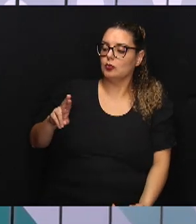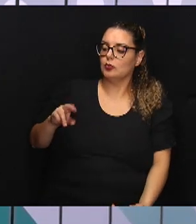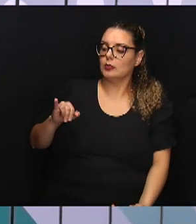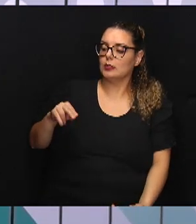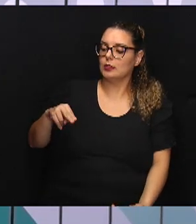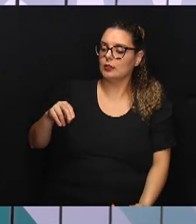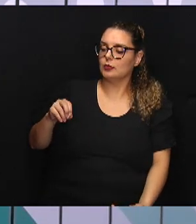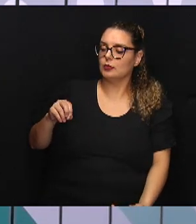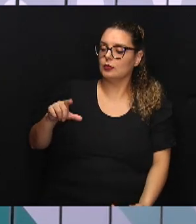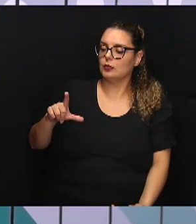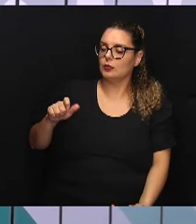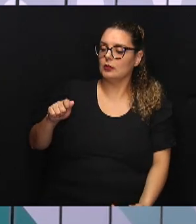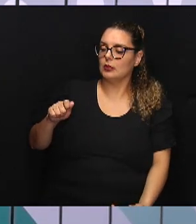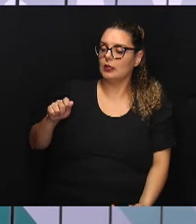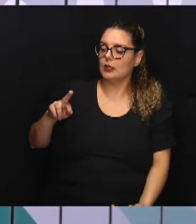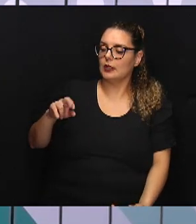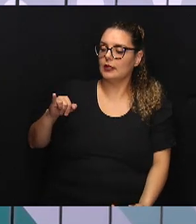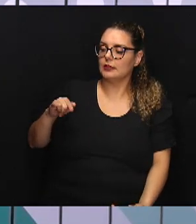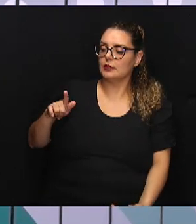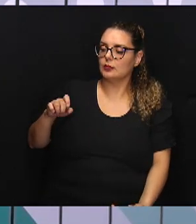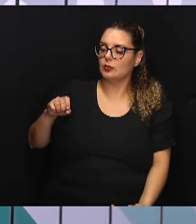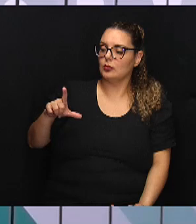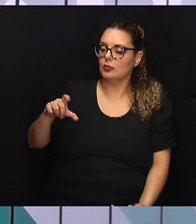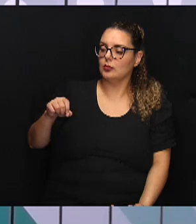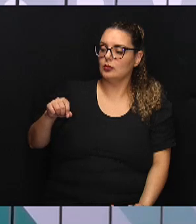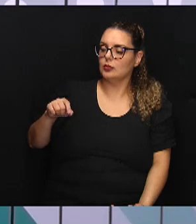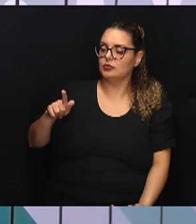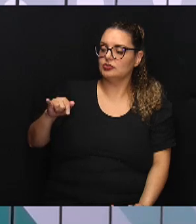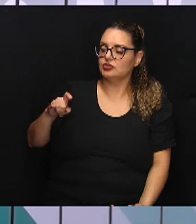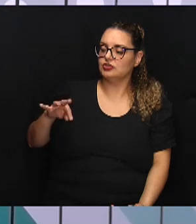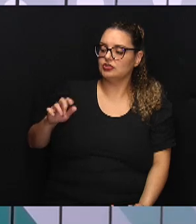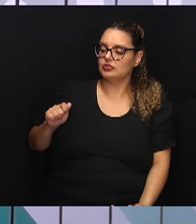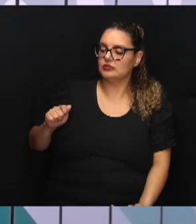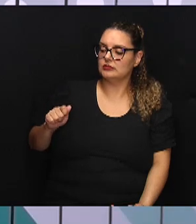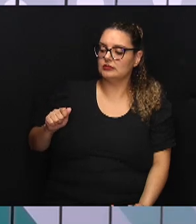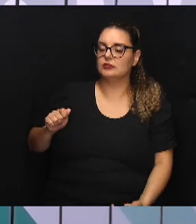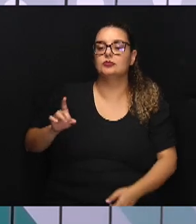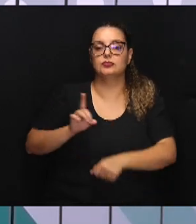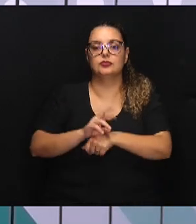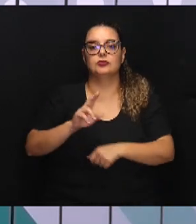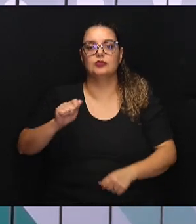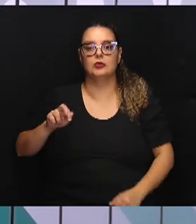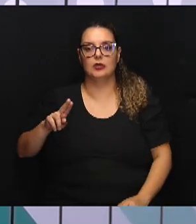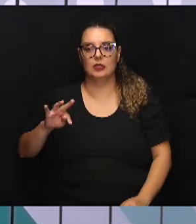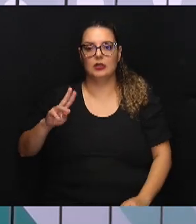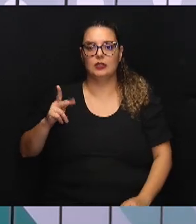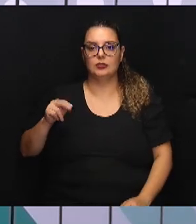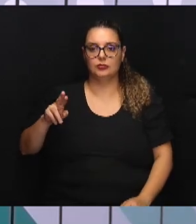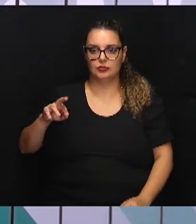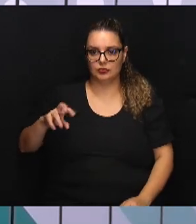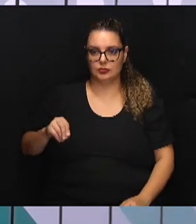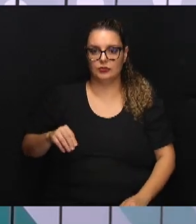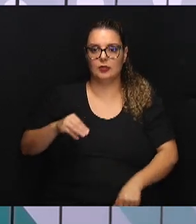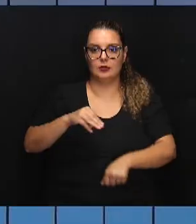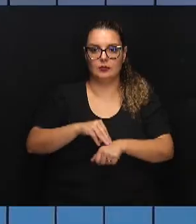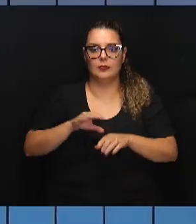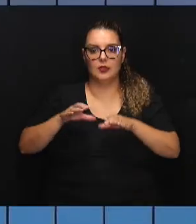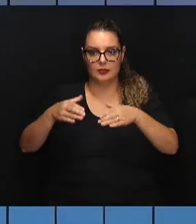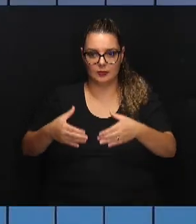otorrinolaringologista Arthur Castilho, também membro da Sociedade Brasileira de